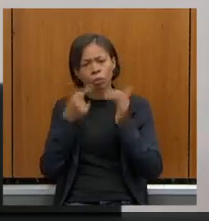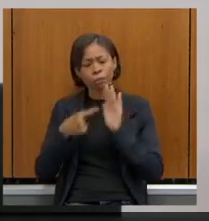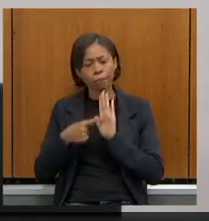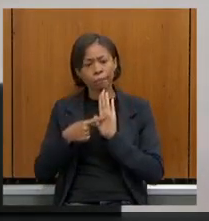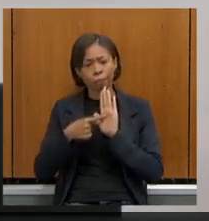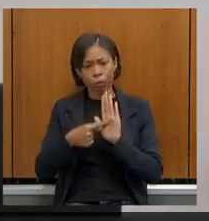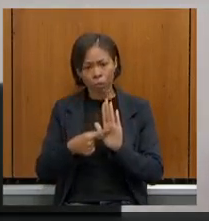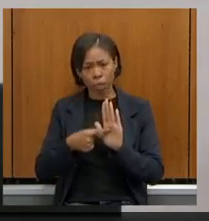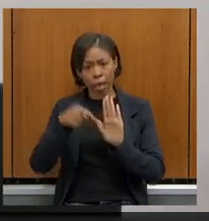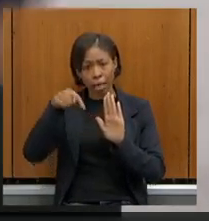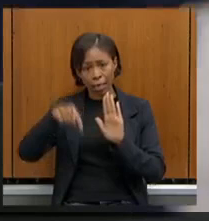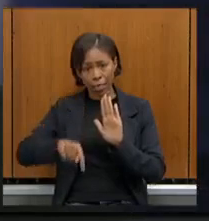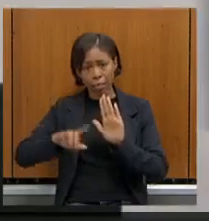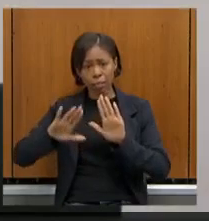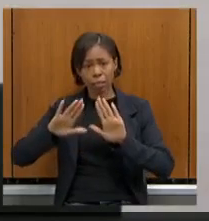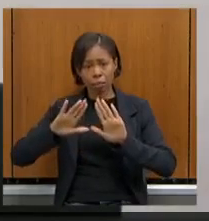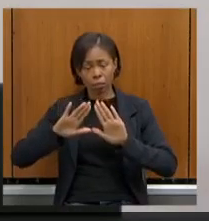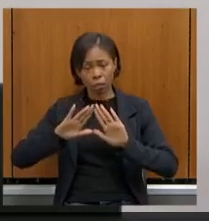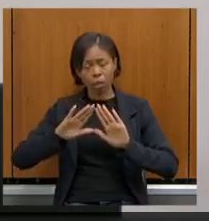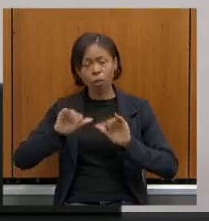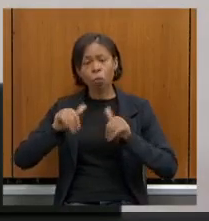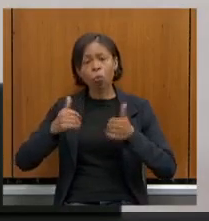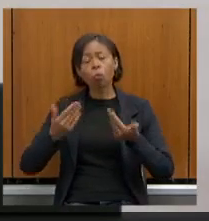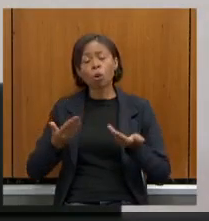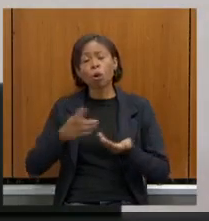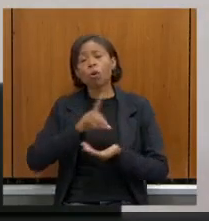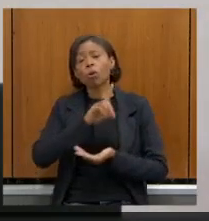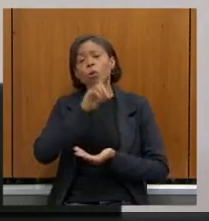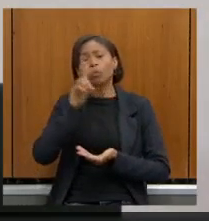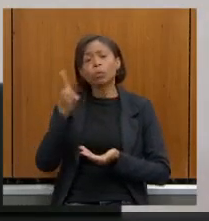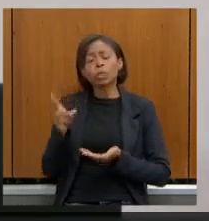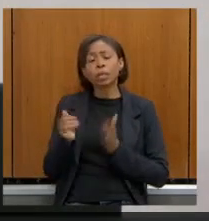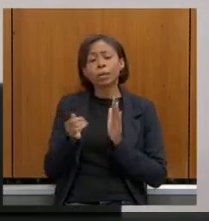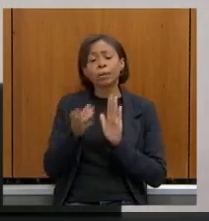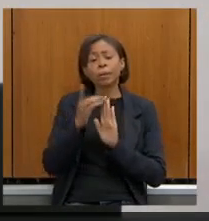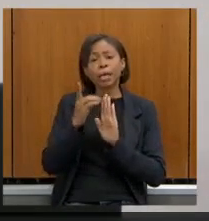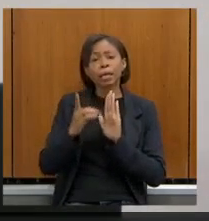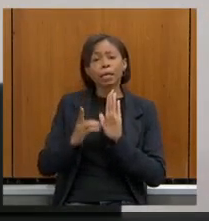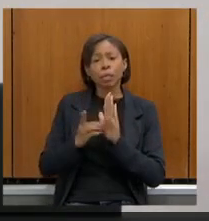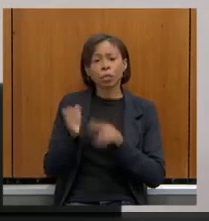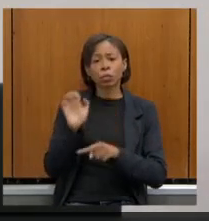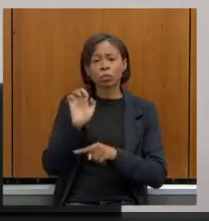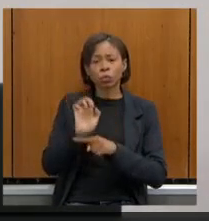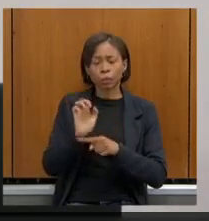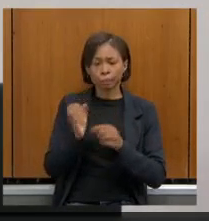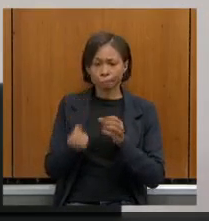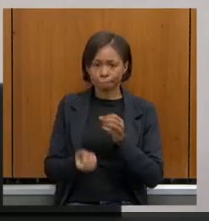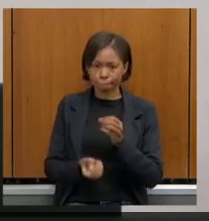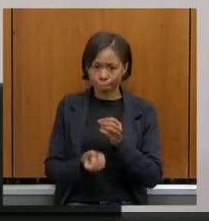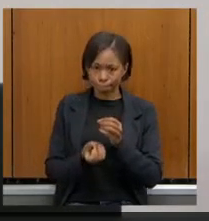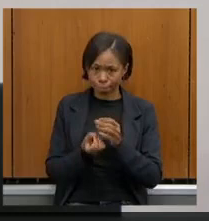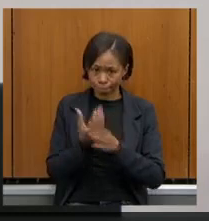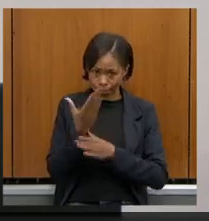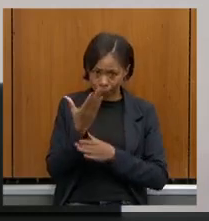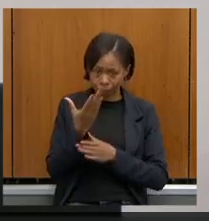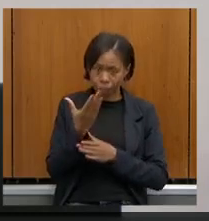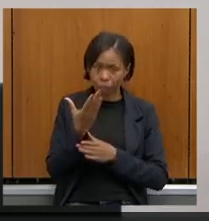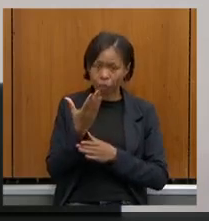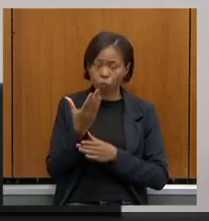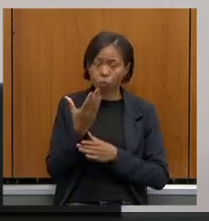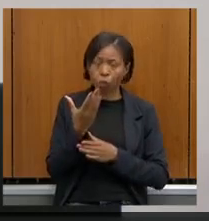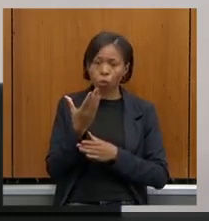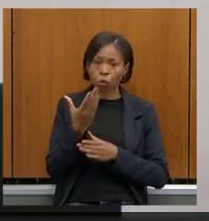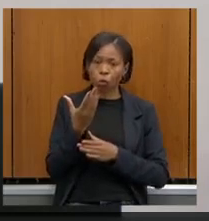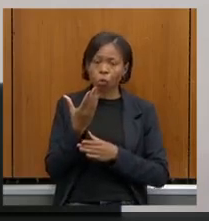a esta casa a previsão de publicação do decreto estadual de criação do programa estadual de